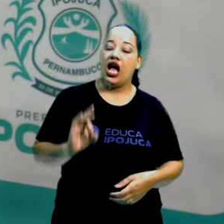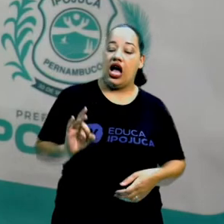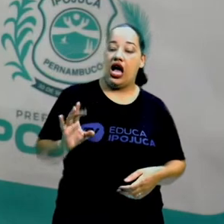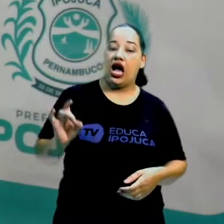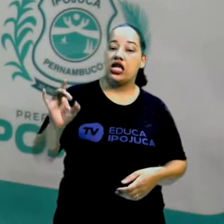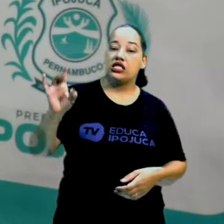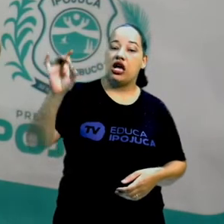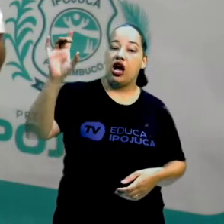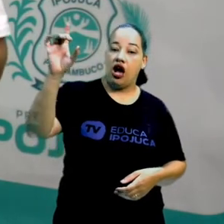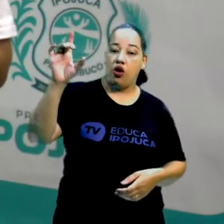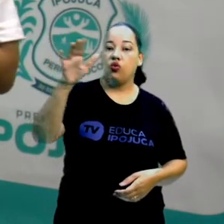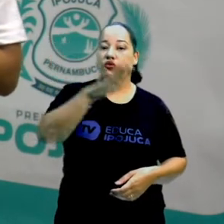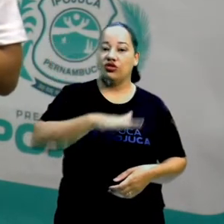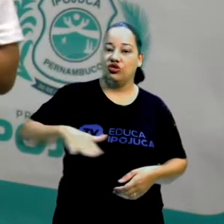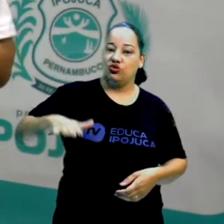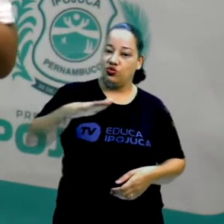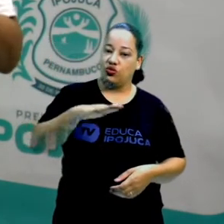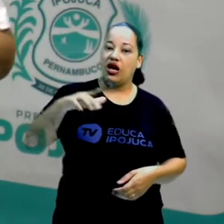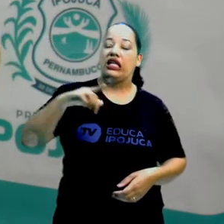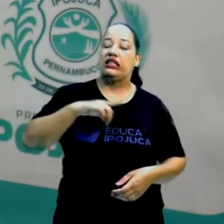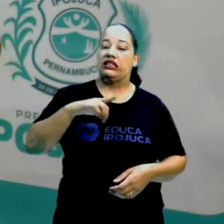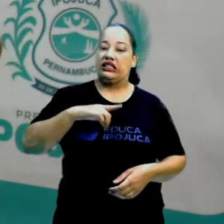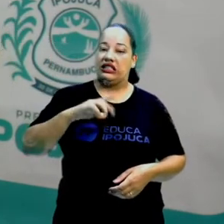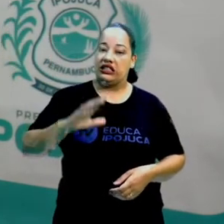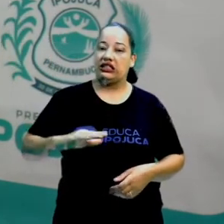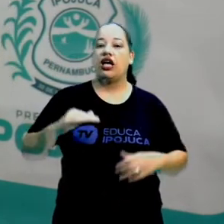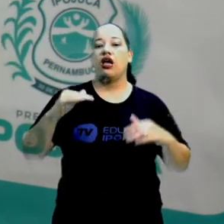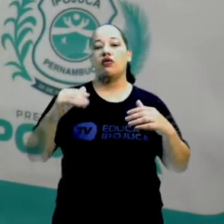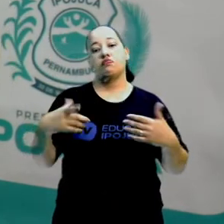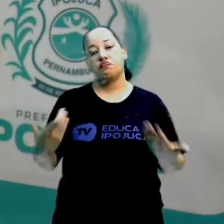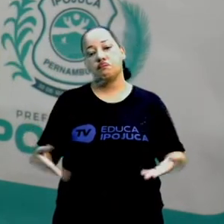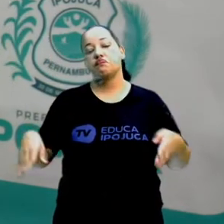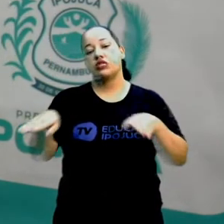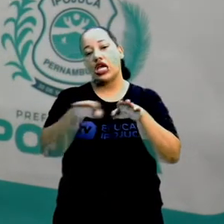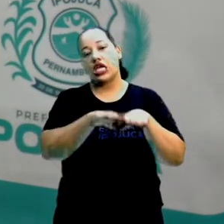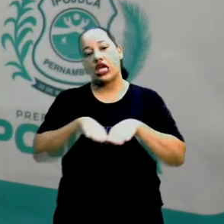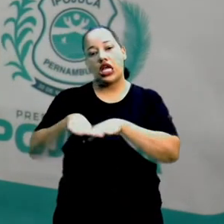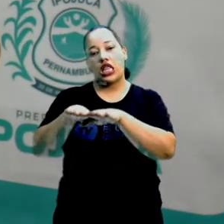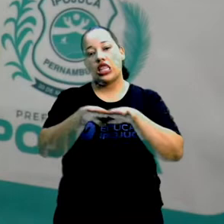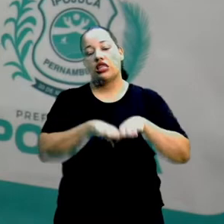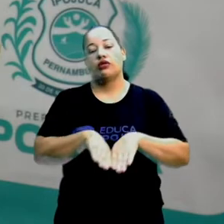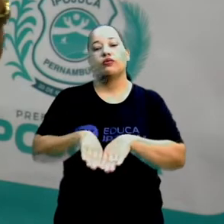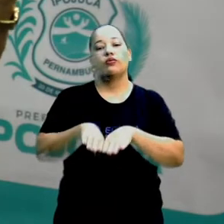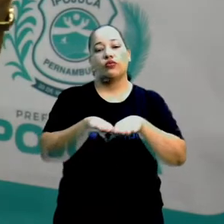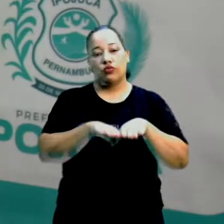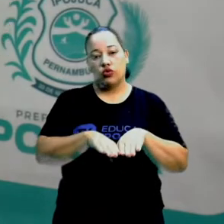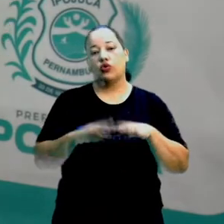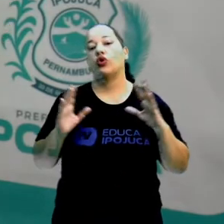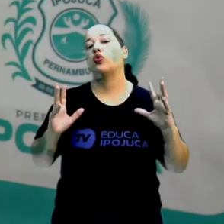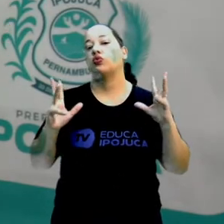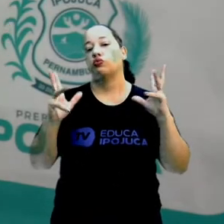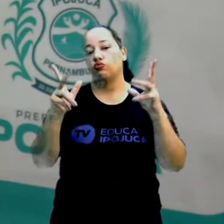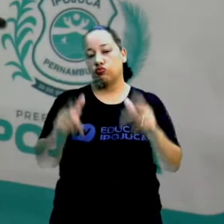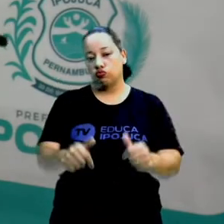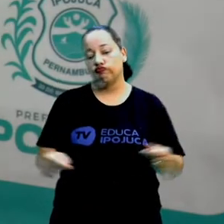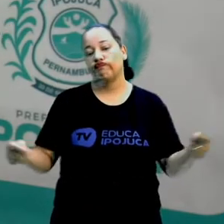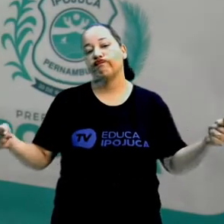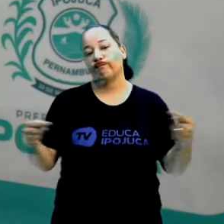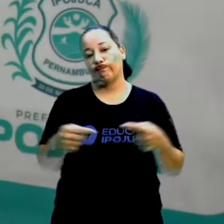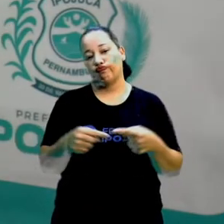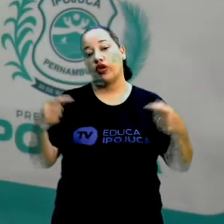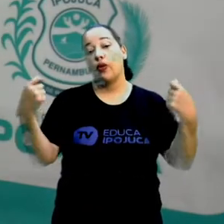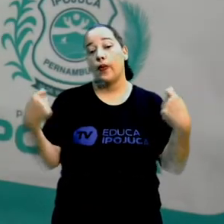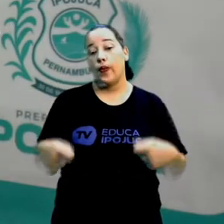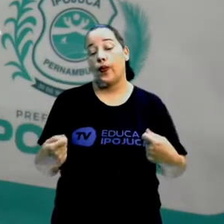cada um tem o seu espaço. E, claro, caminhando em equilíbrio, para que isso tenha uma plenitude. Porque cada um precisa do